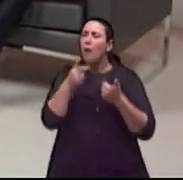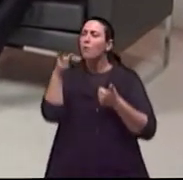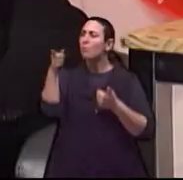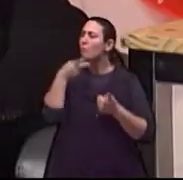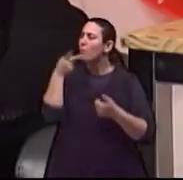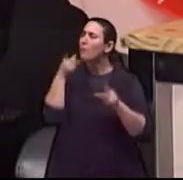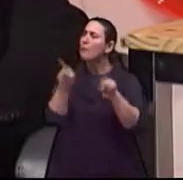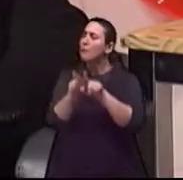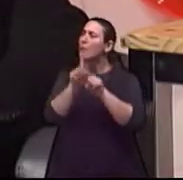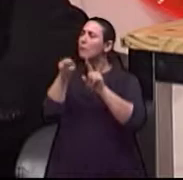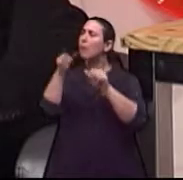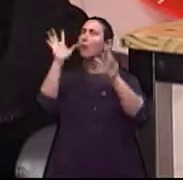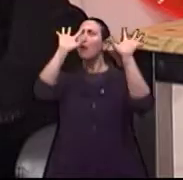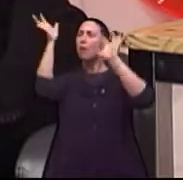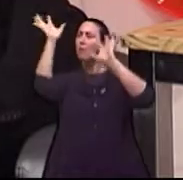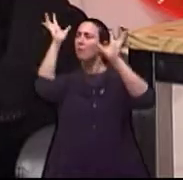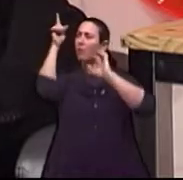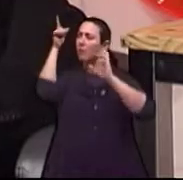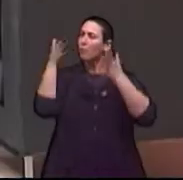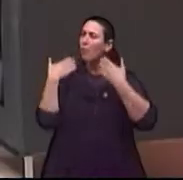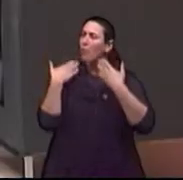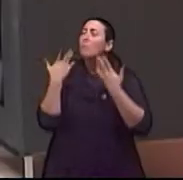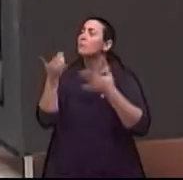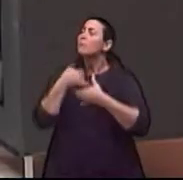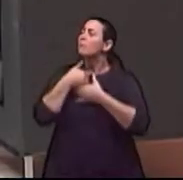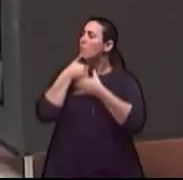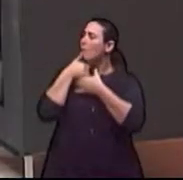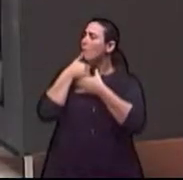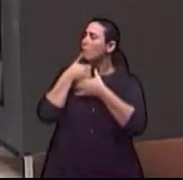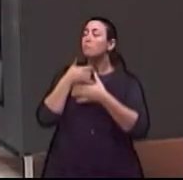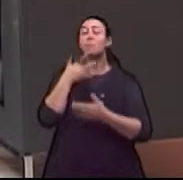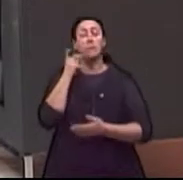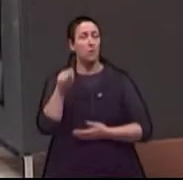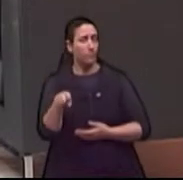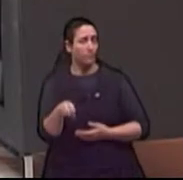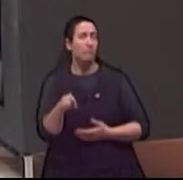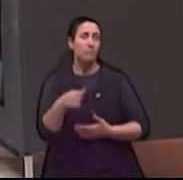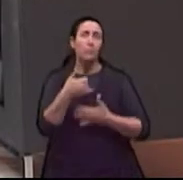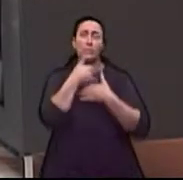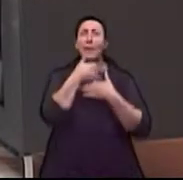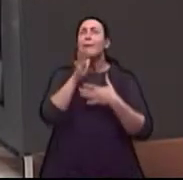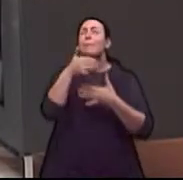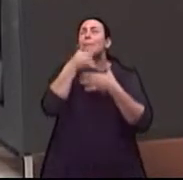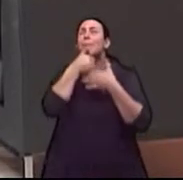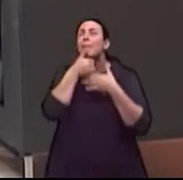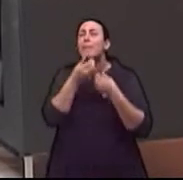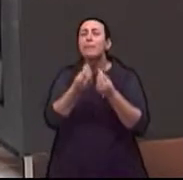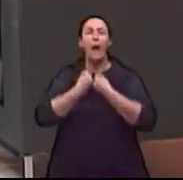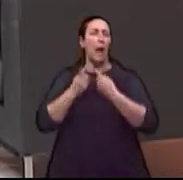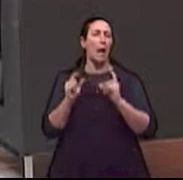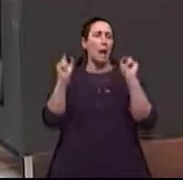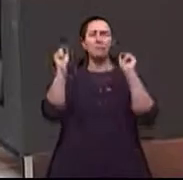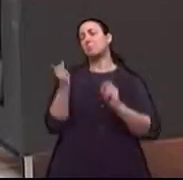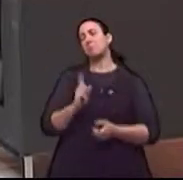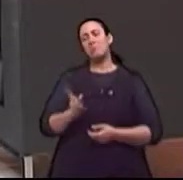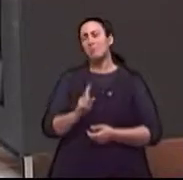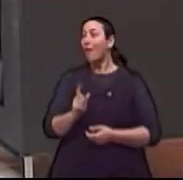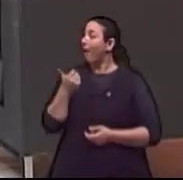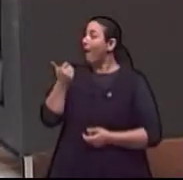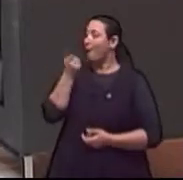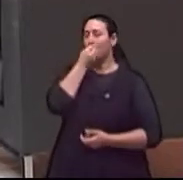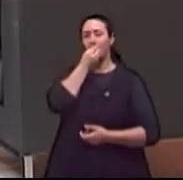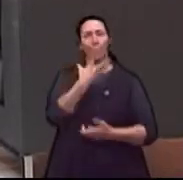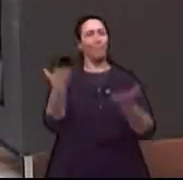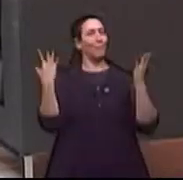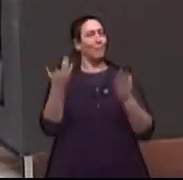falou de temperatura e o nosso chimarrão o nosso chimarrão ele não causa Olha que bom né